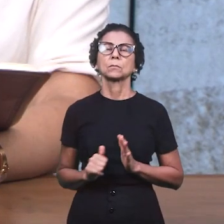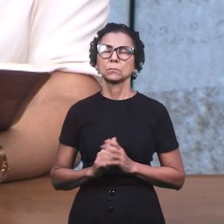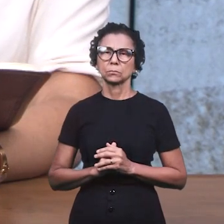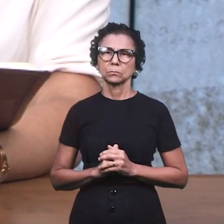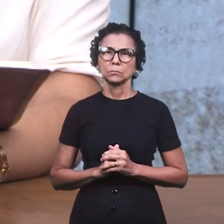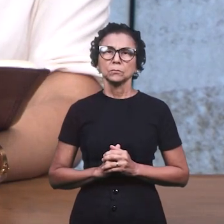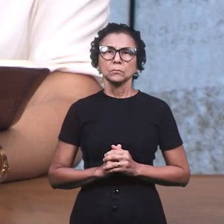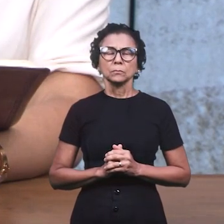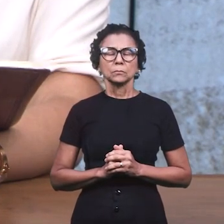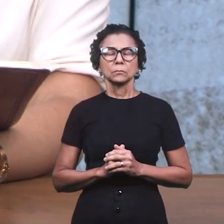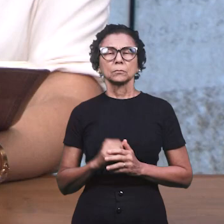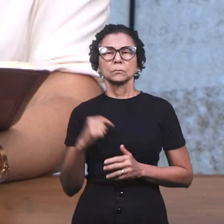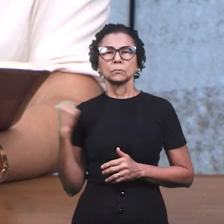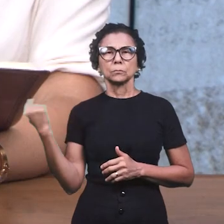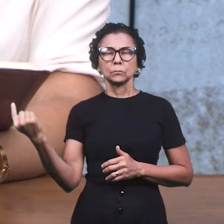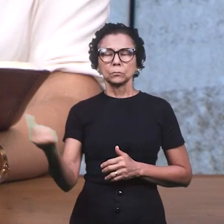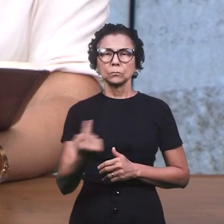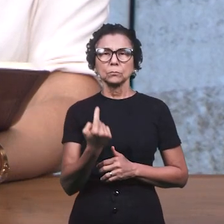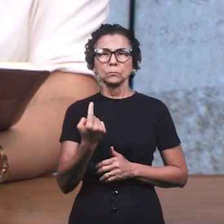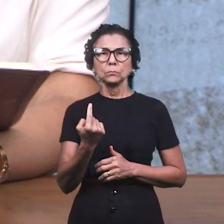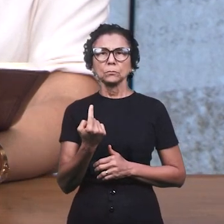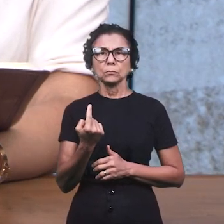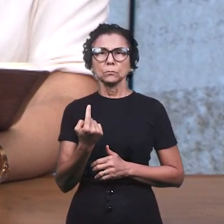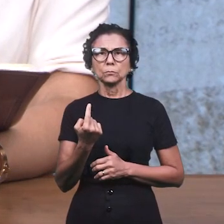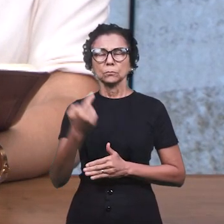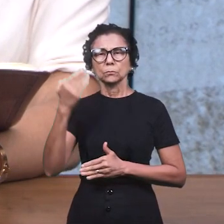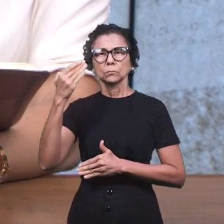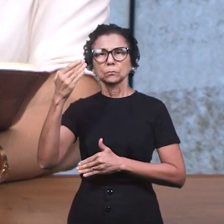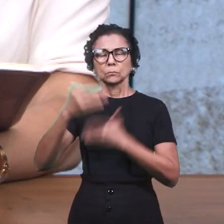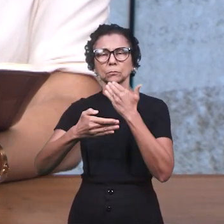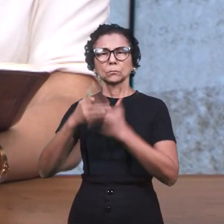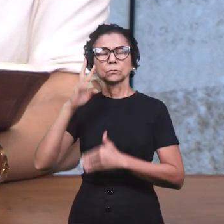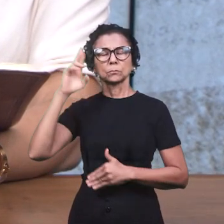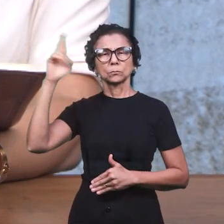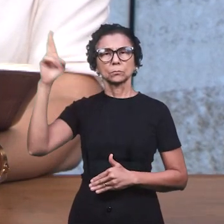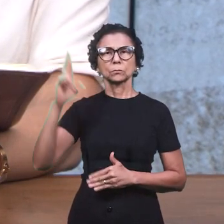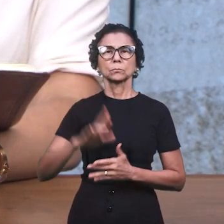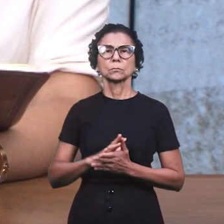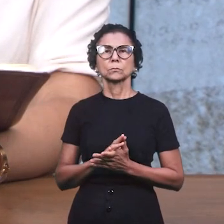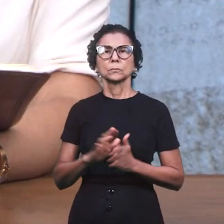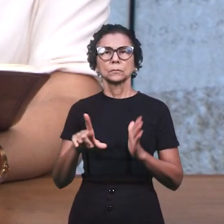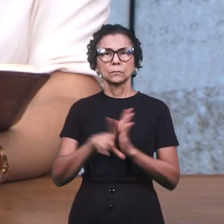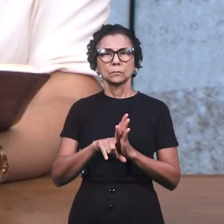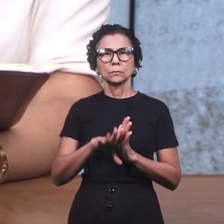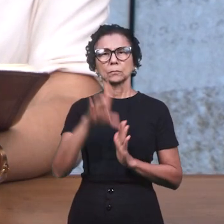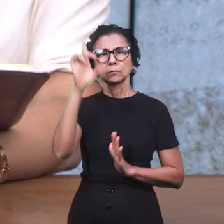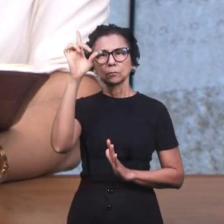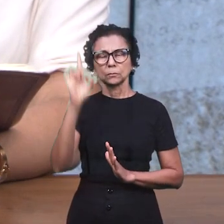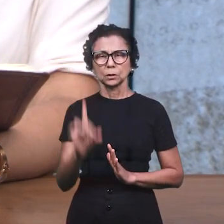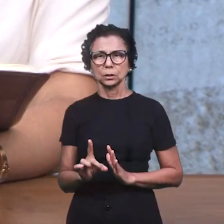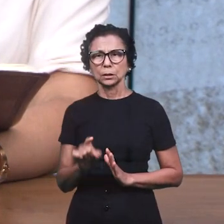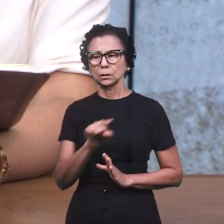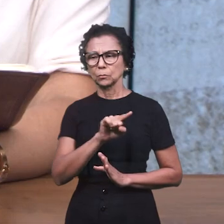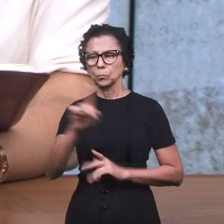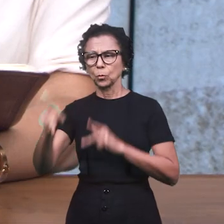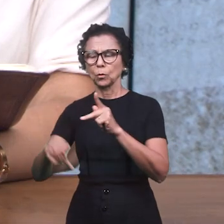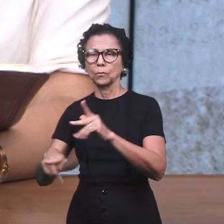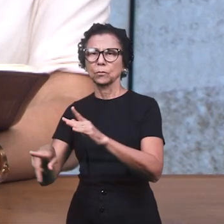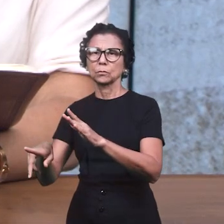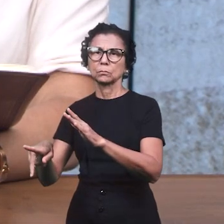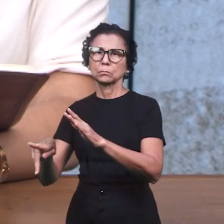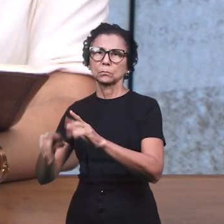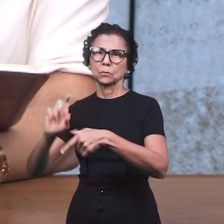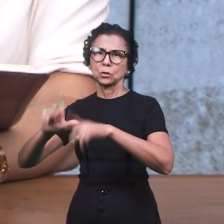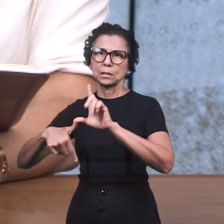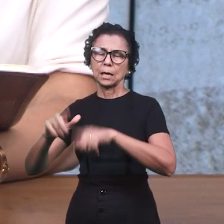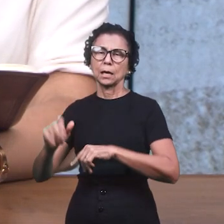peregrino perante o Senhor. Uma mesma lei e o mesmo direito haverá para vós e para o